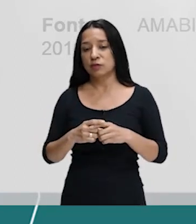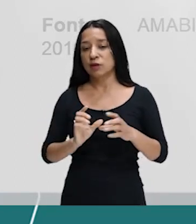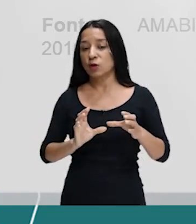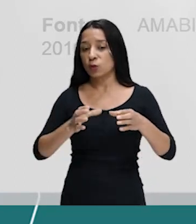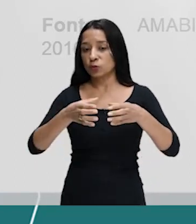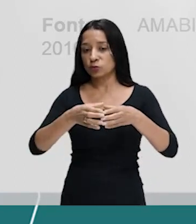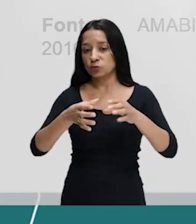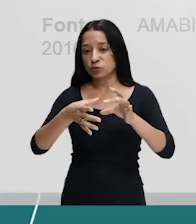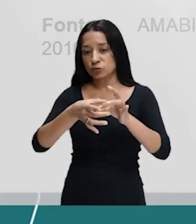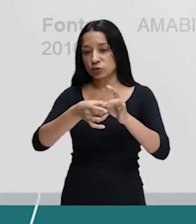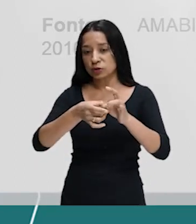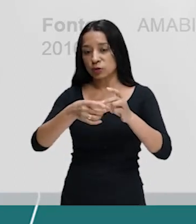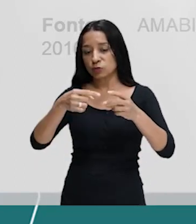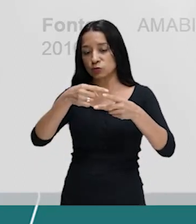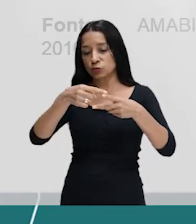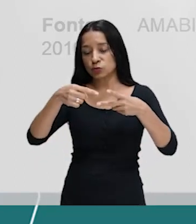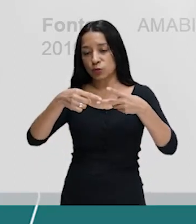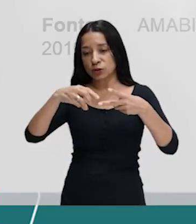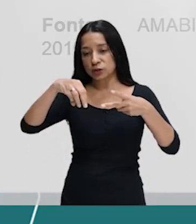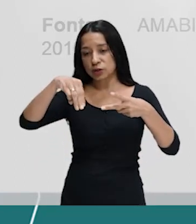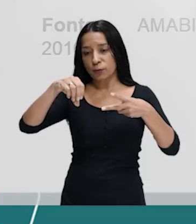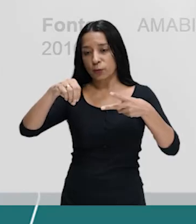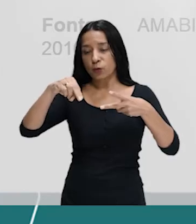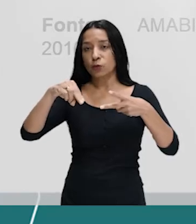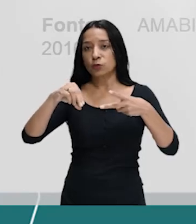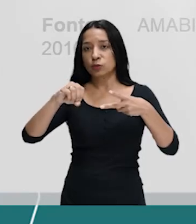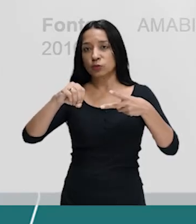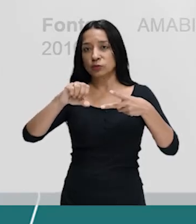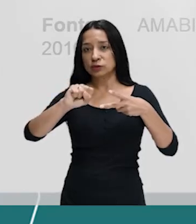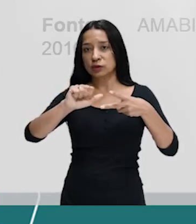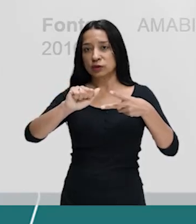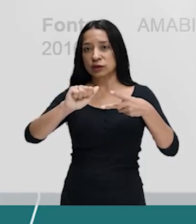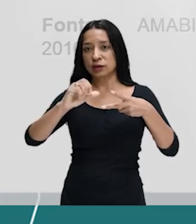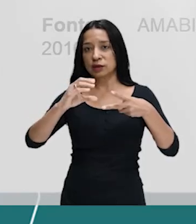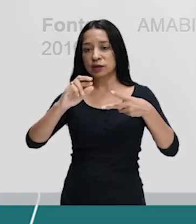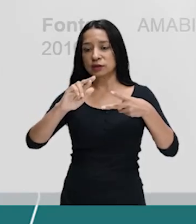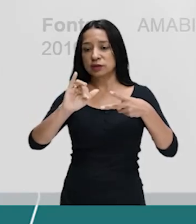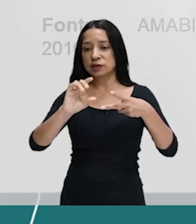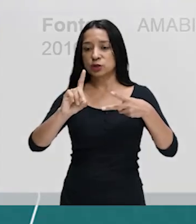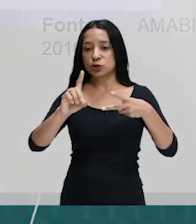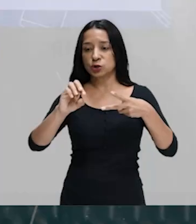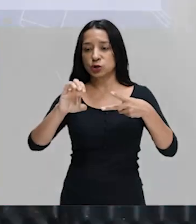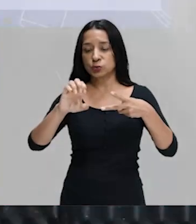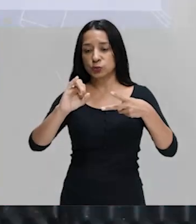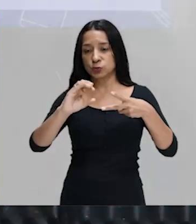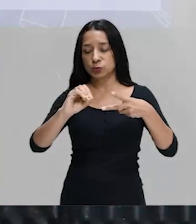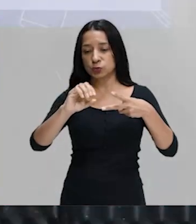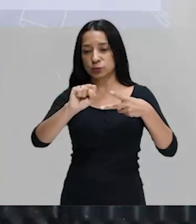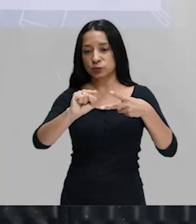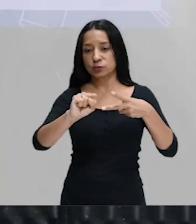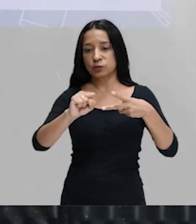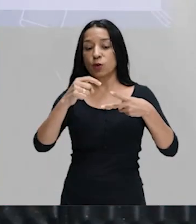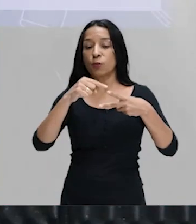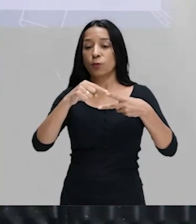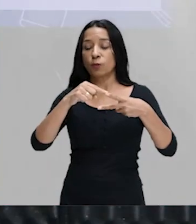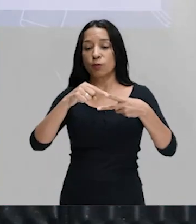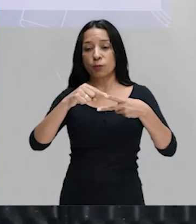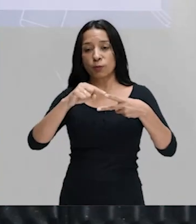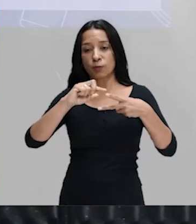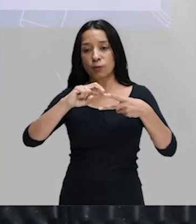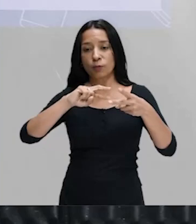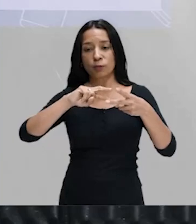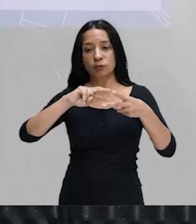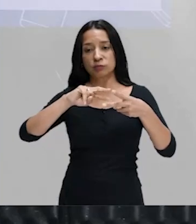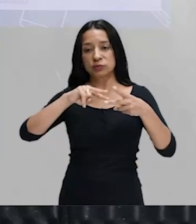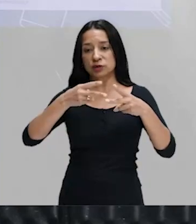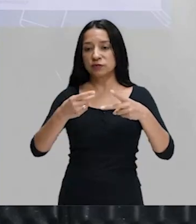pela união de 2 monossacarídeos. Olha, o termo mono quer dizer um açúcar simples,